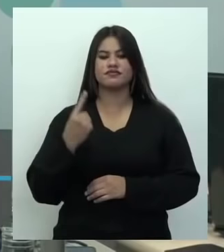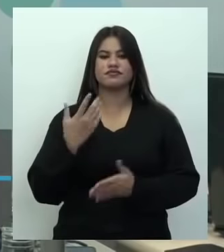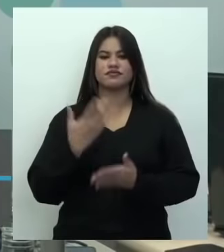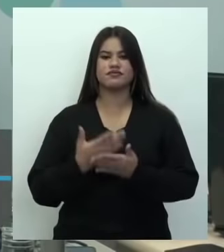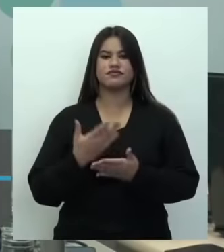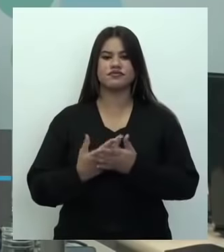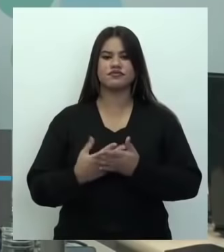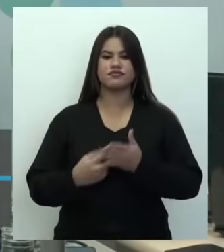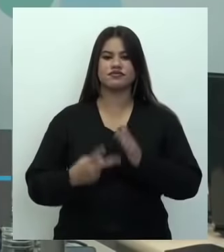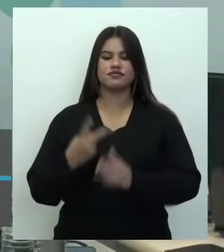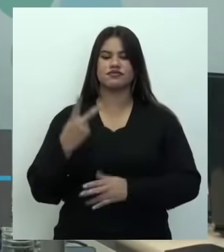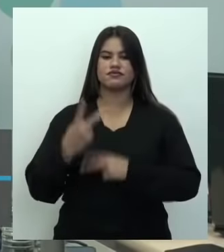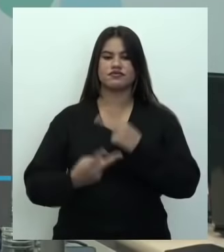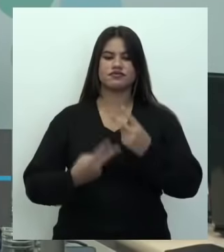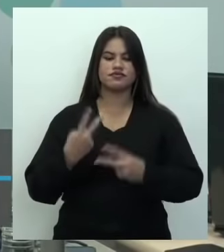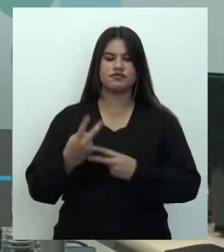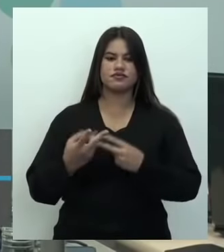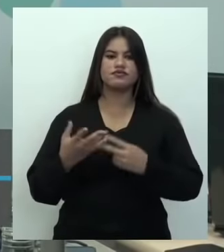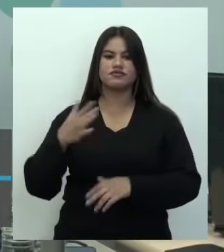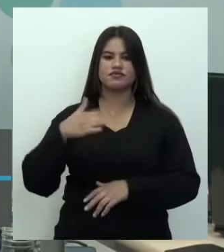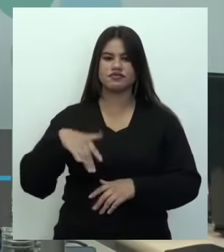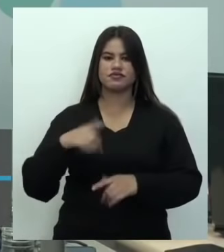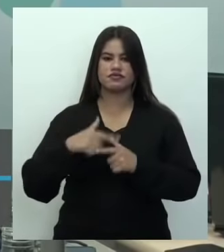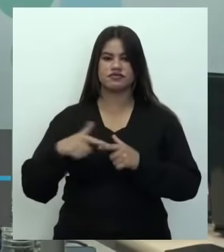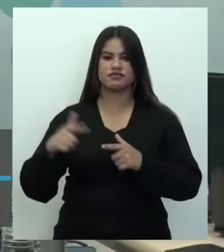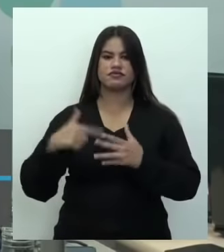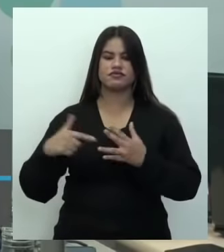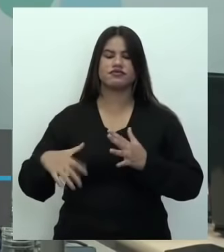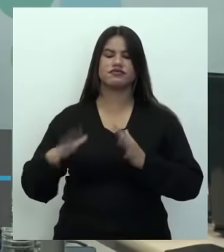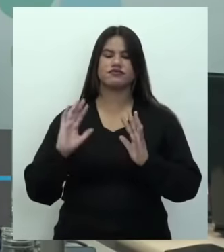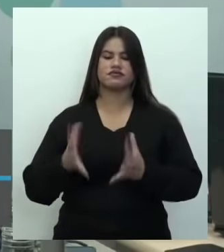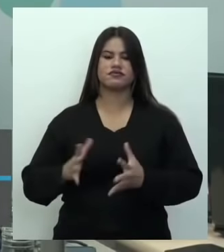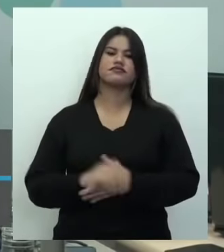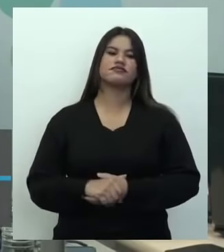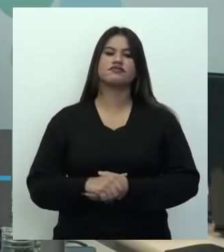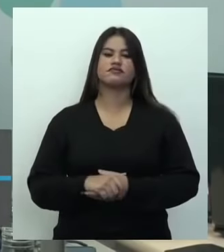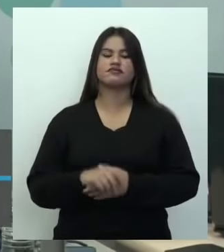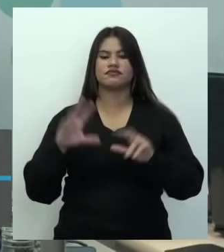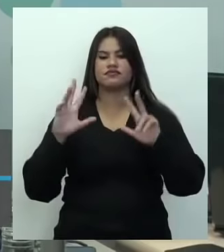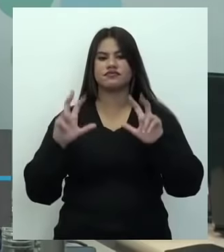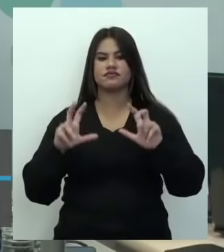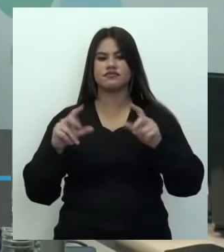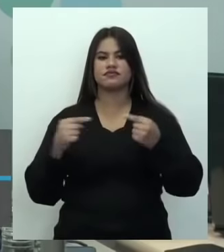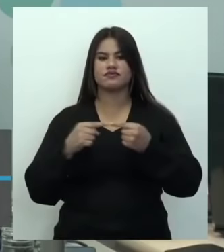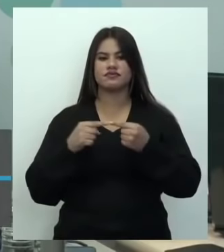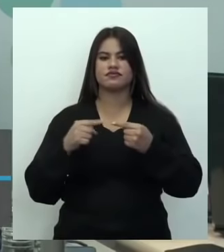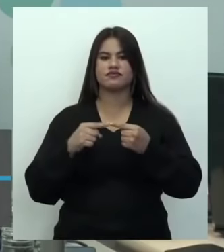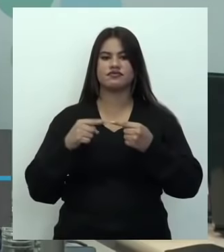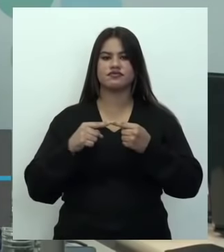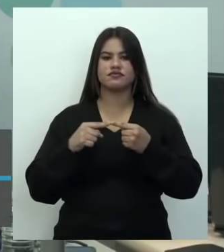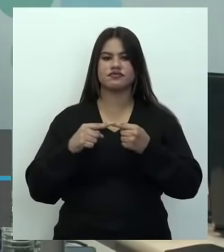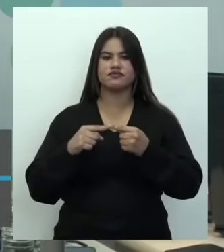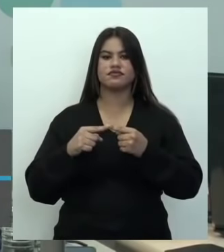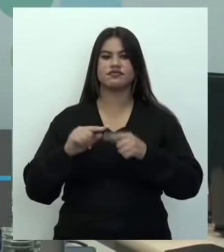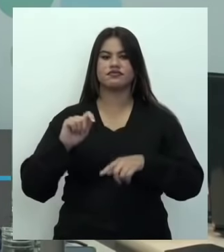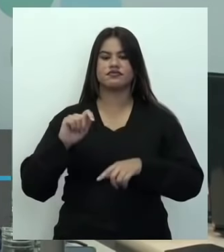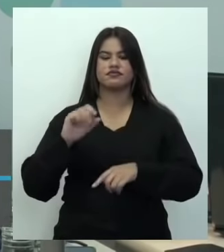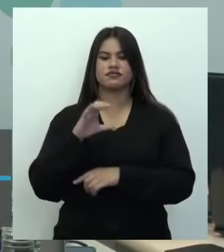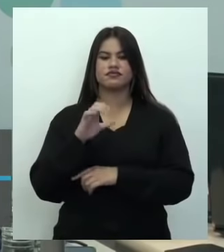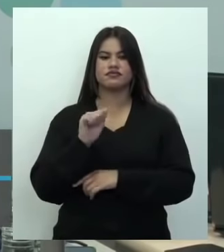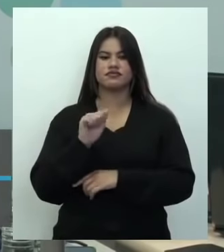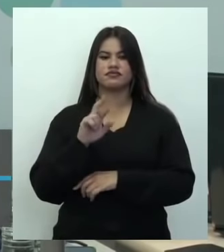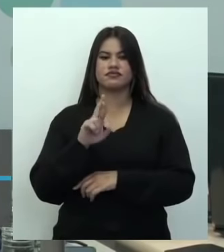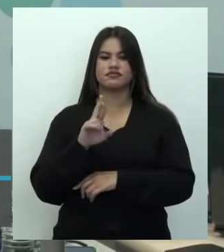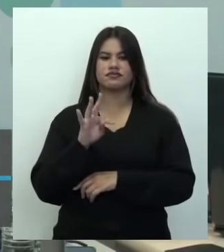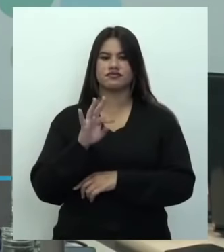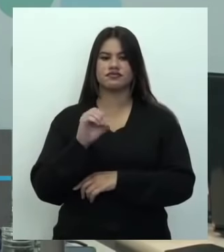estamos com vocês aqui há algumas semanas. O tema da aula de hoje também é relacionado à questão da cartografia. Então,